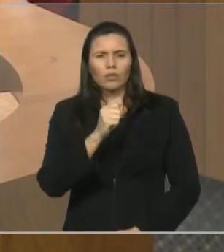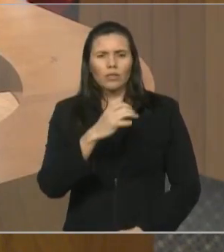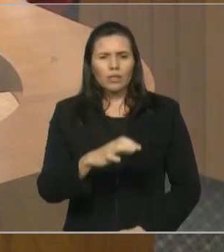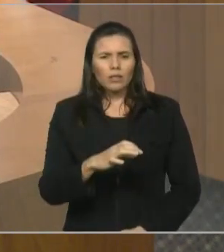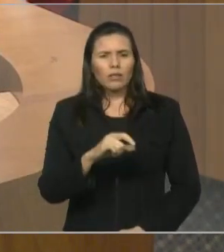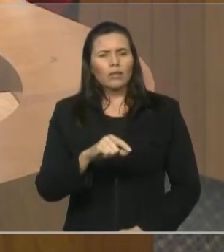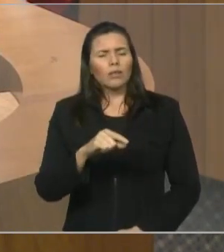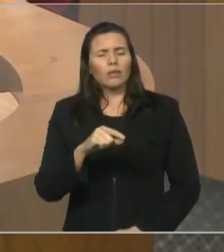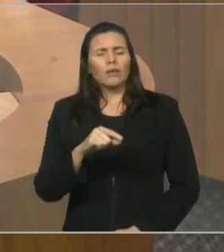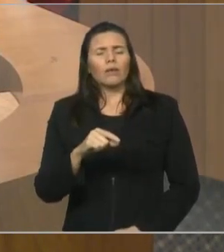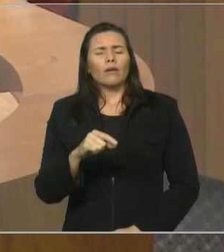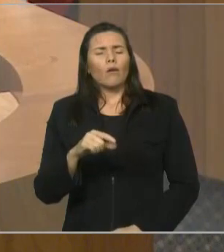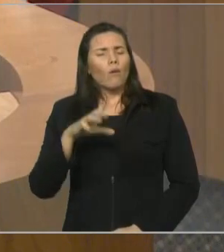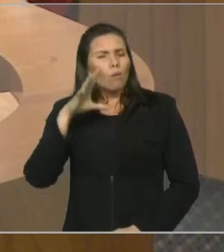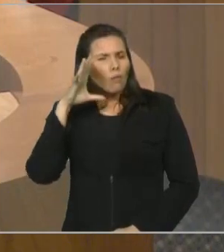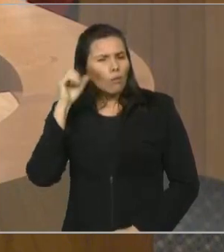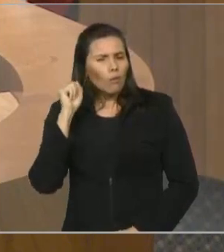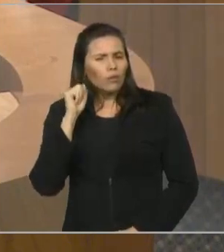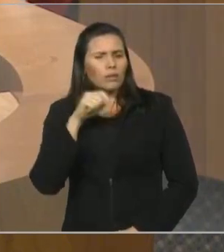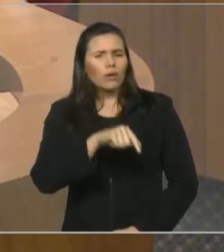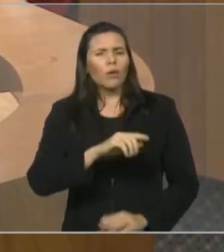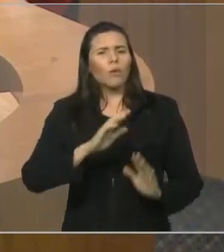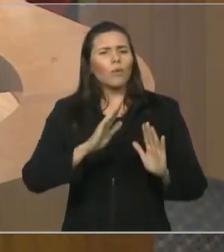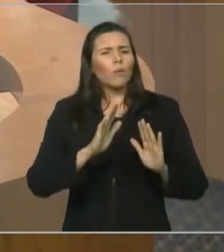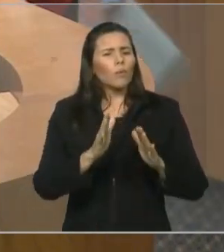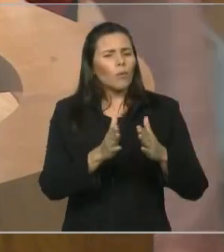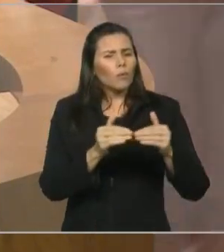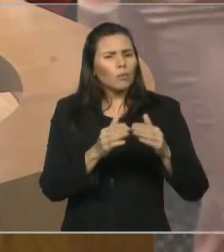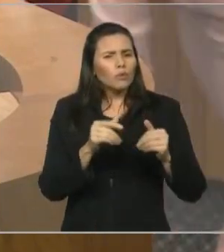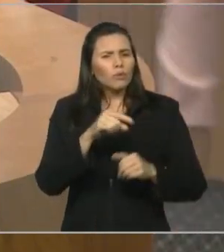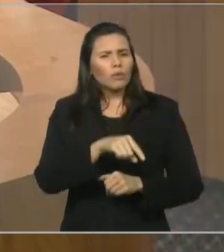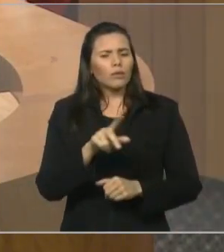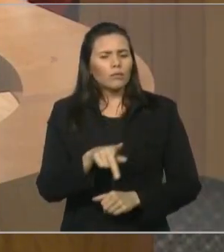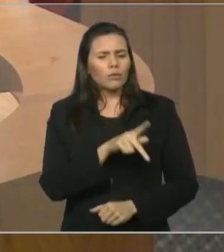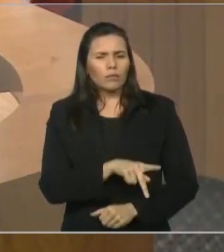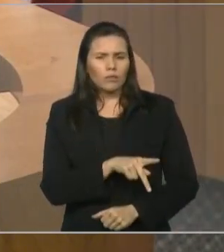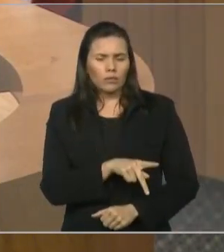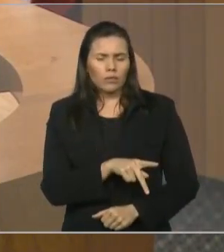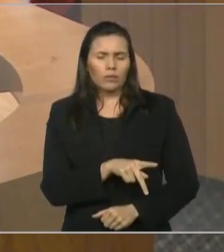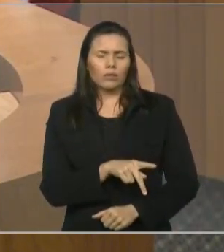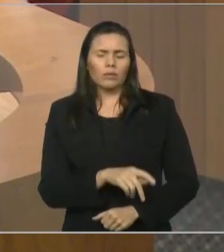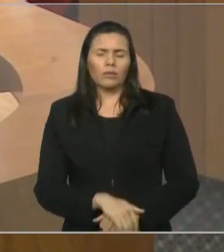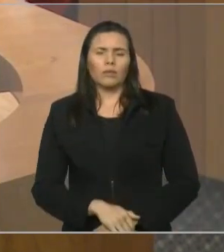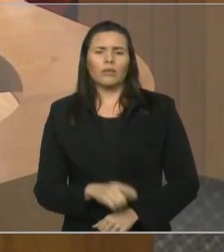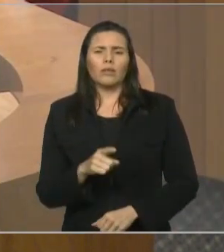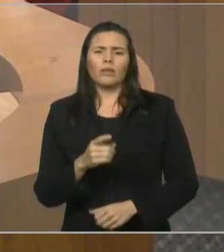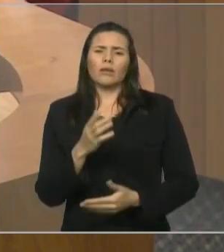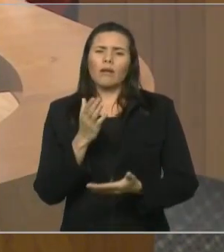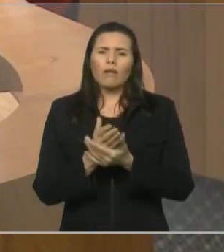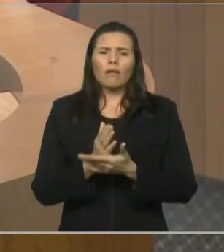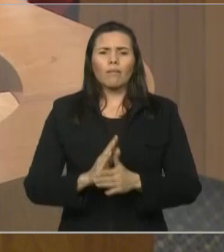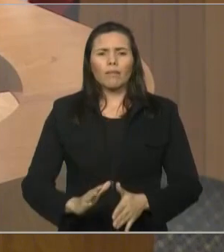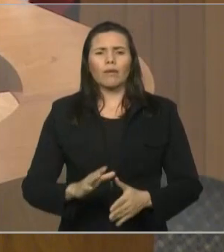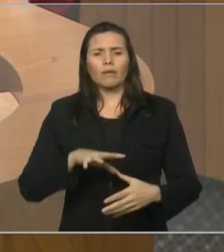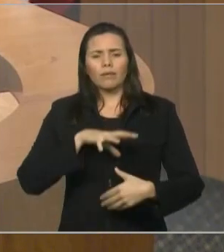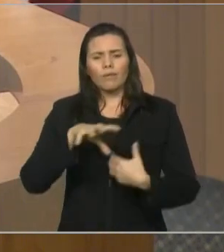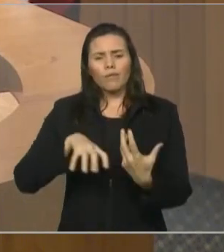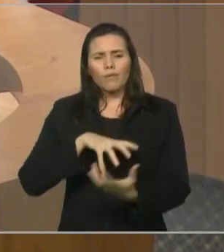dos servidores, pondo fim nesta greve e voltando a funcionar